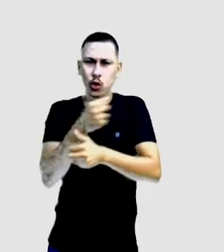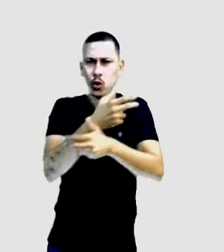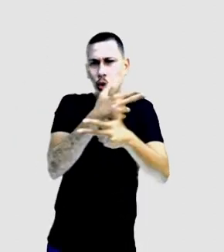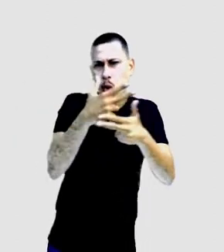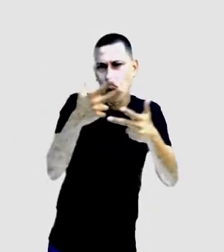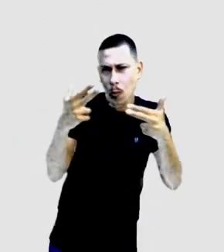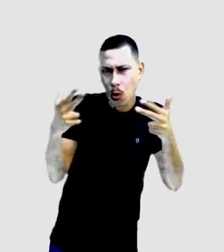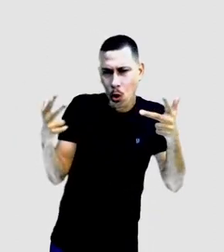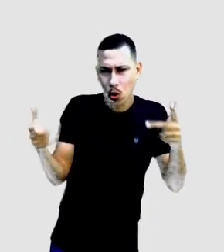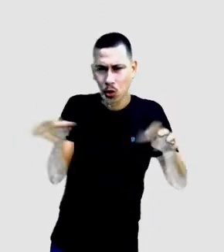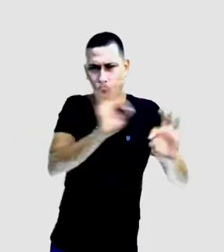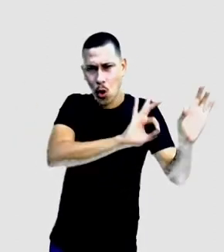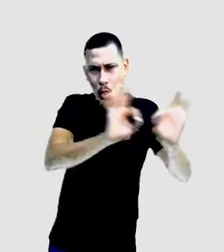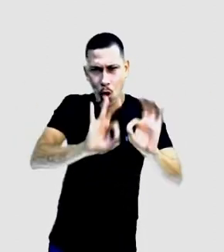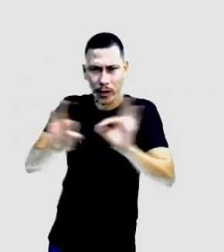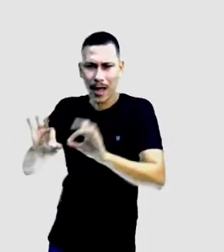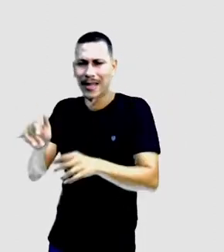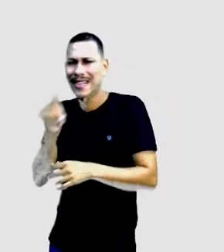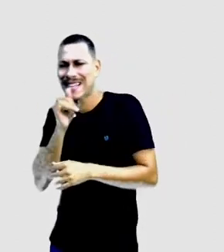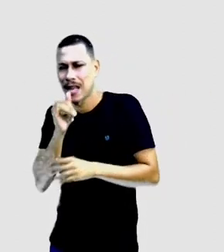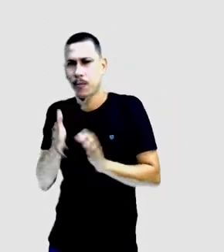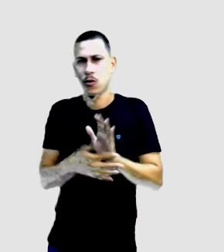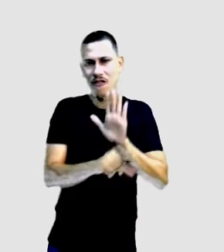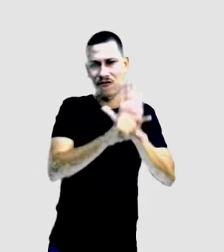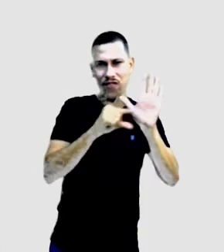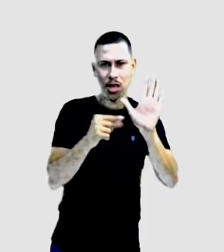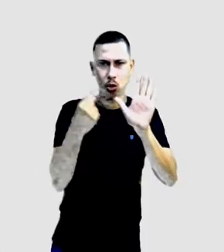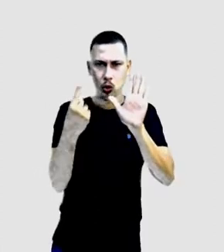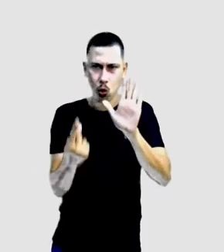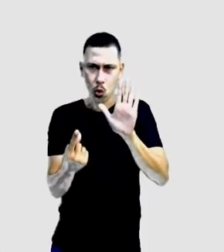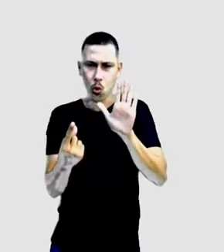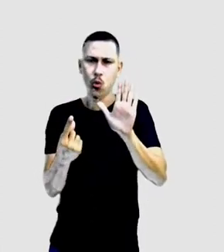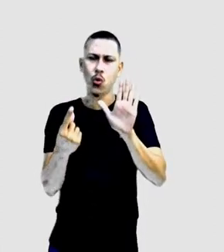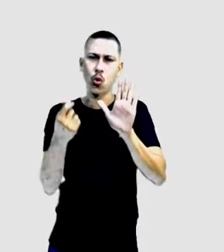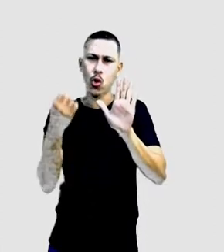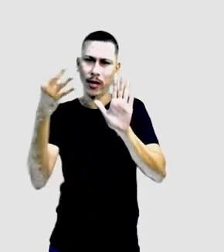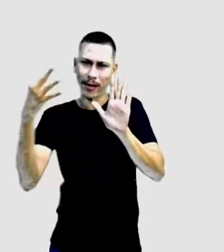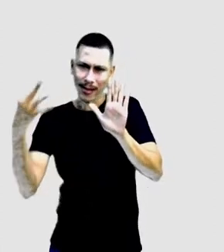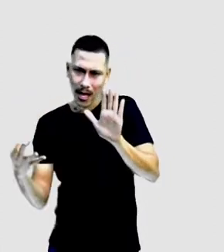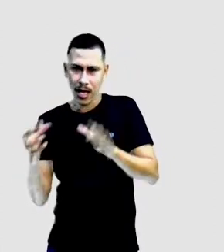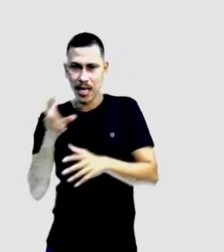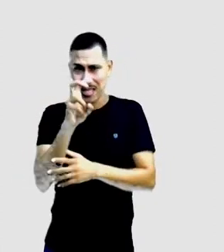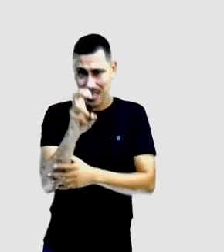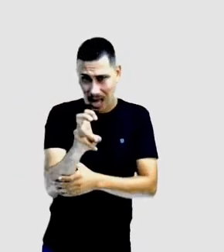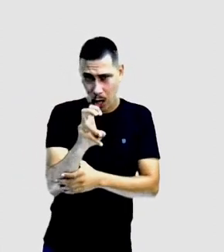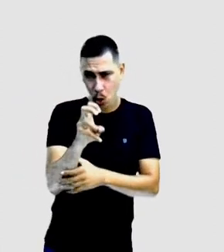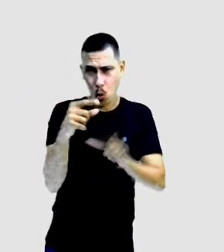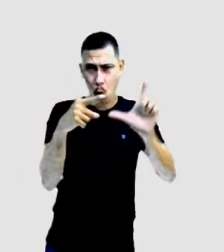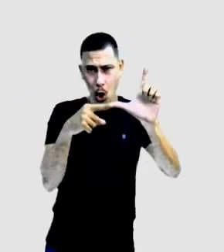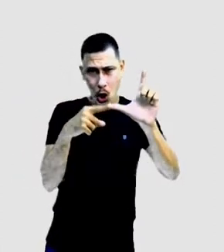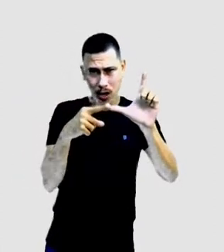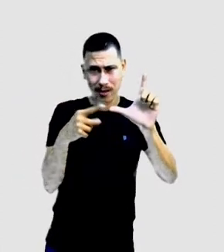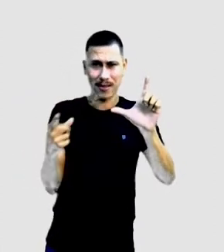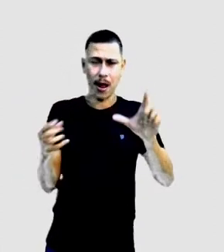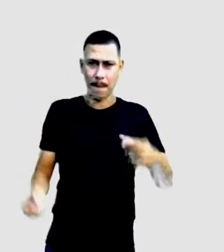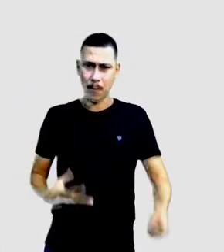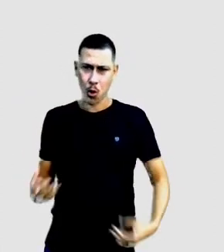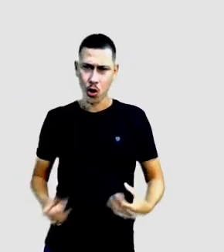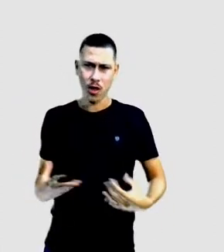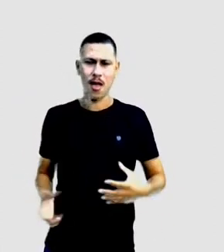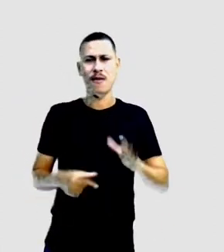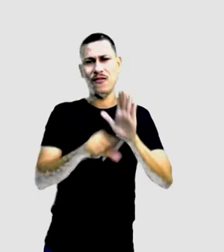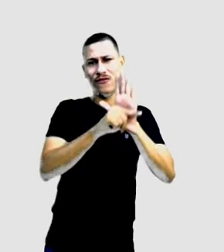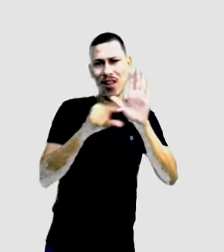assim distribuídas. O verso 1 e 3, redondilha menor, 5 sílabas poéticas, e o verso 2,